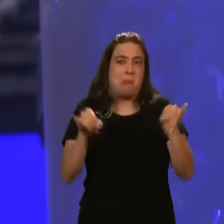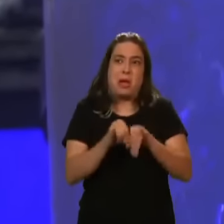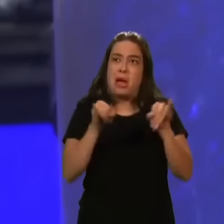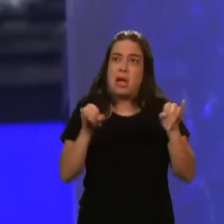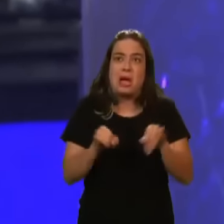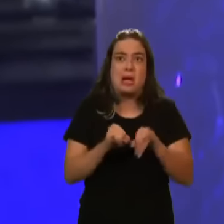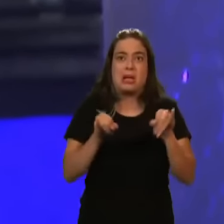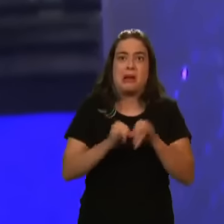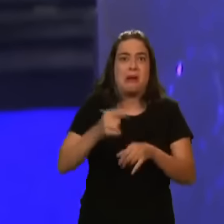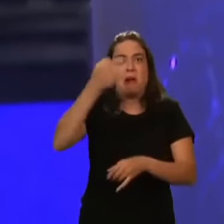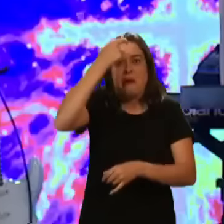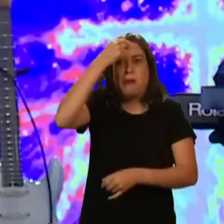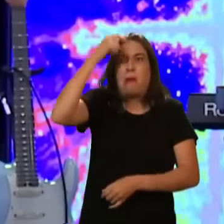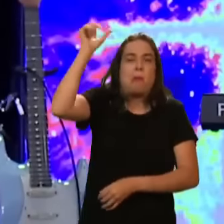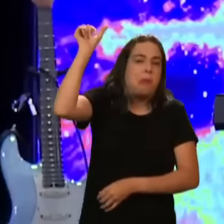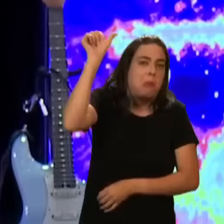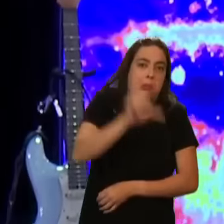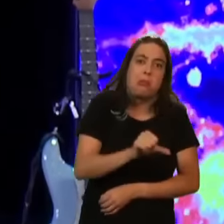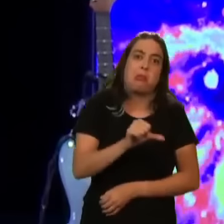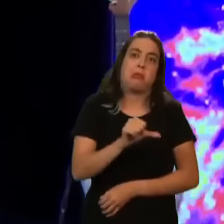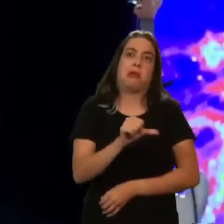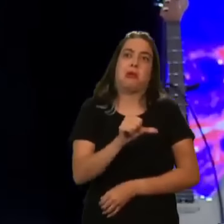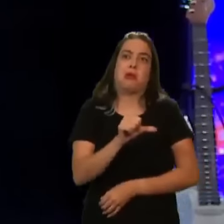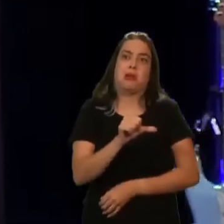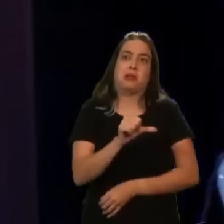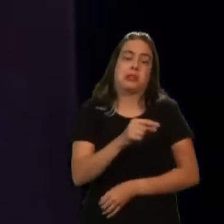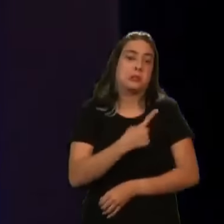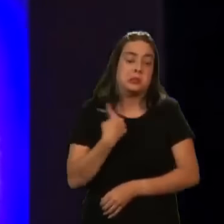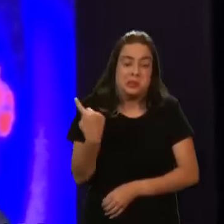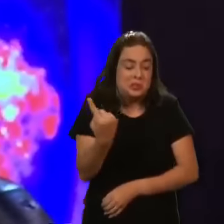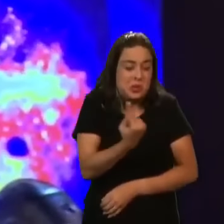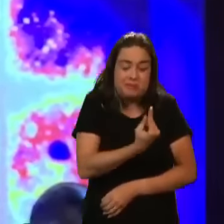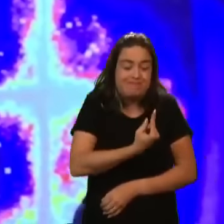QI baixo, esse bando de gente que